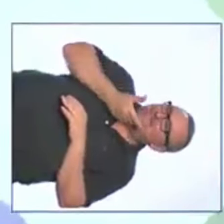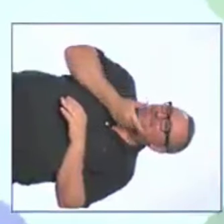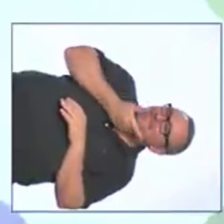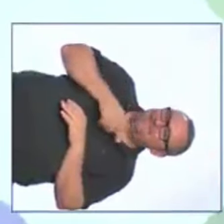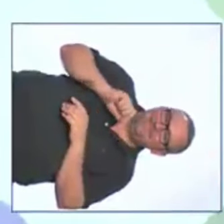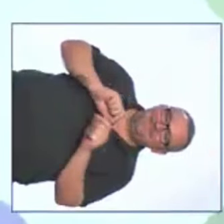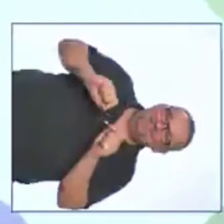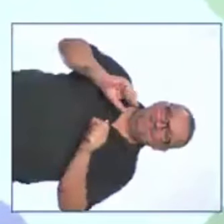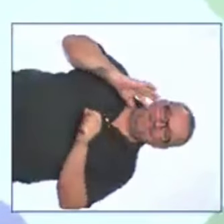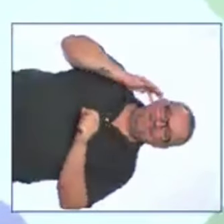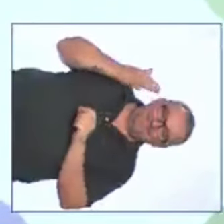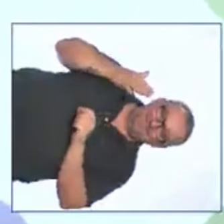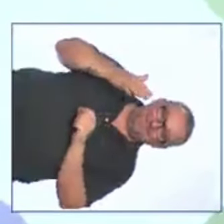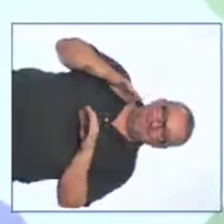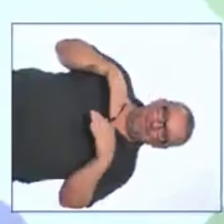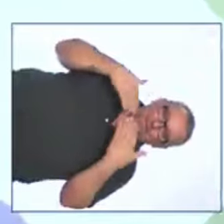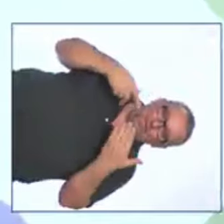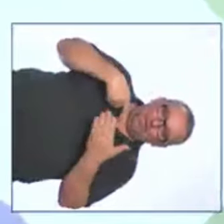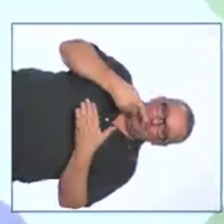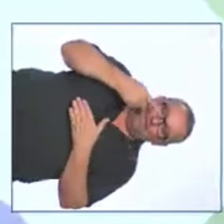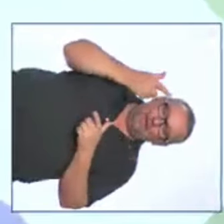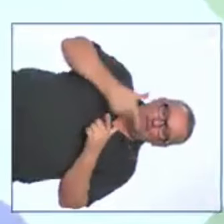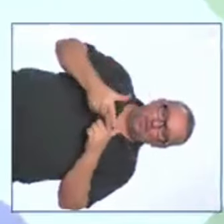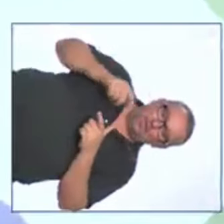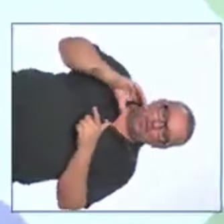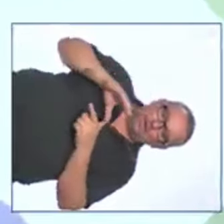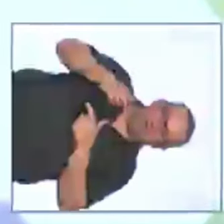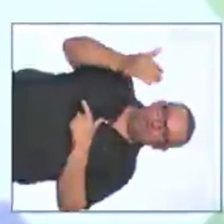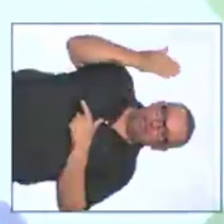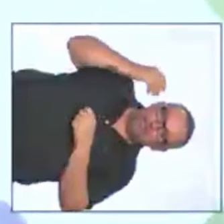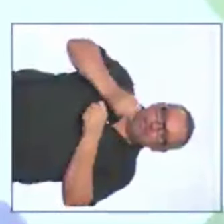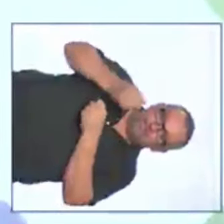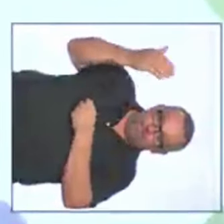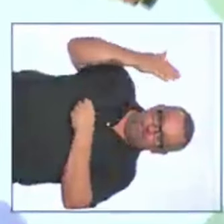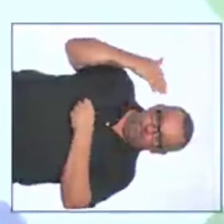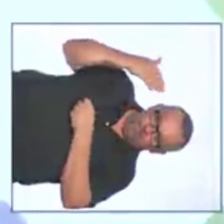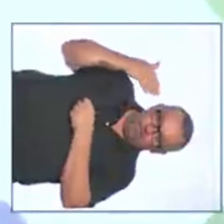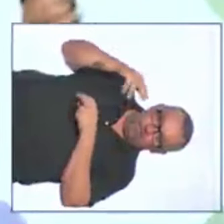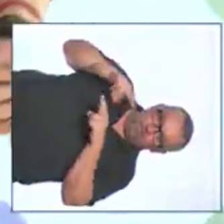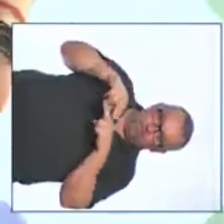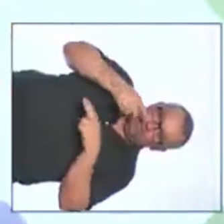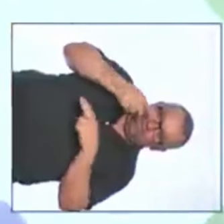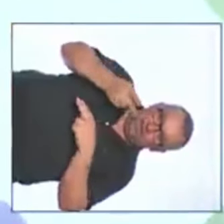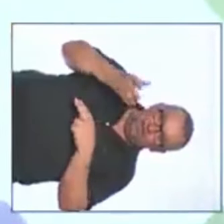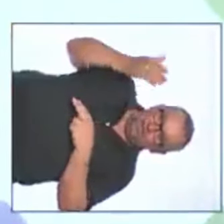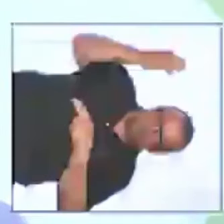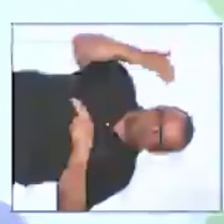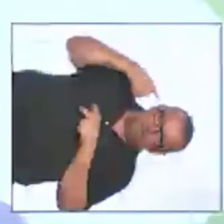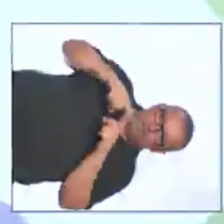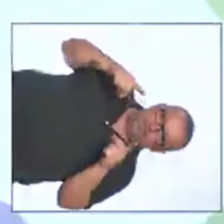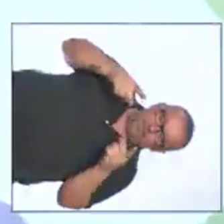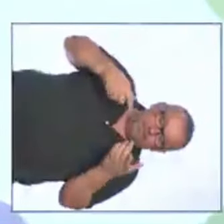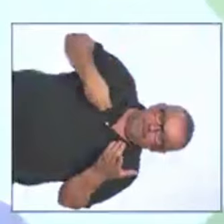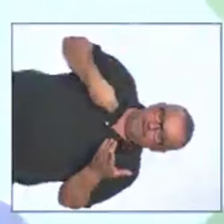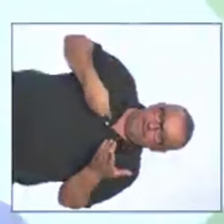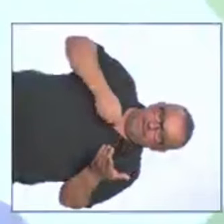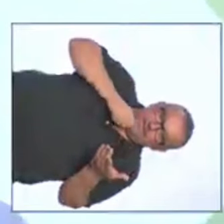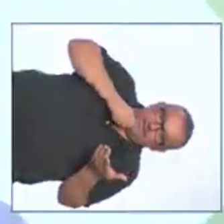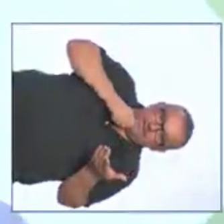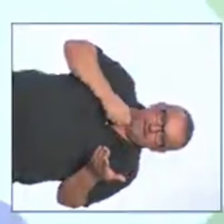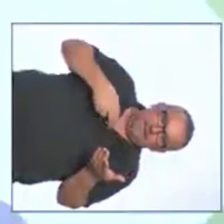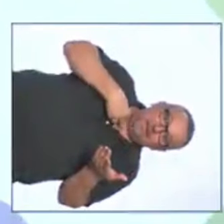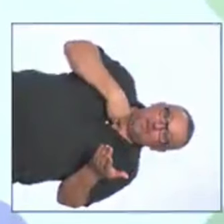acontece quando a gente fala sobre isso há muitos anos atrás por isso que eu falei eu falo de há muito tempo mas eu não era nem viva nessa época você